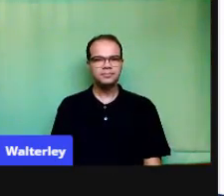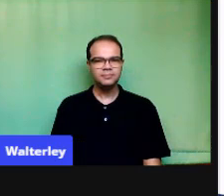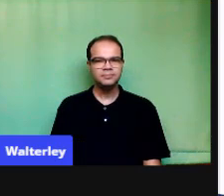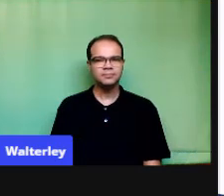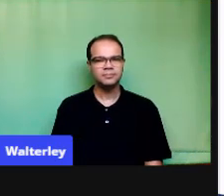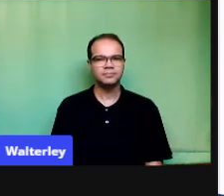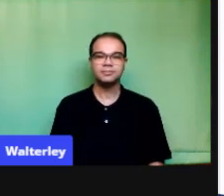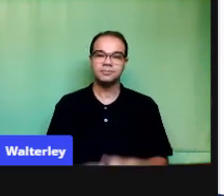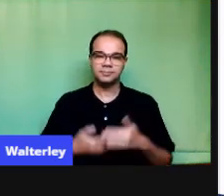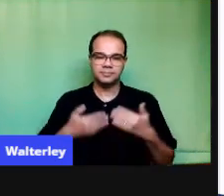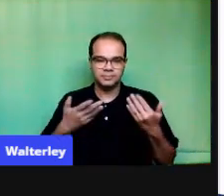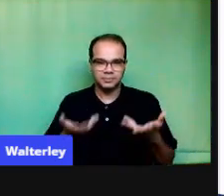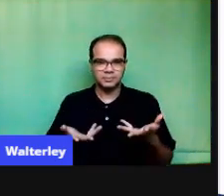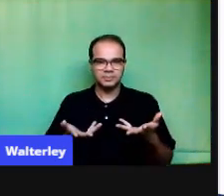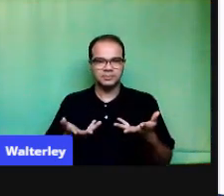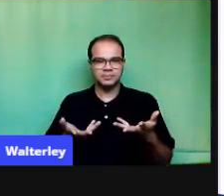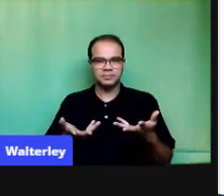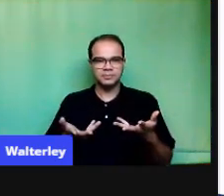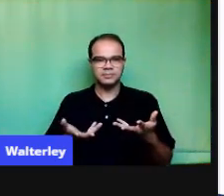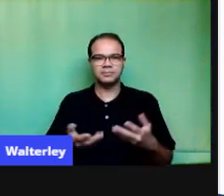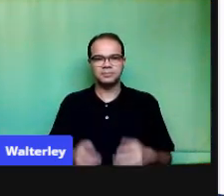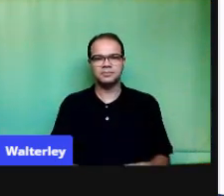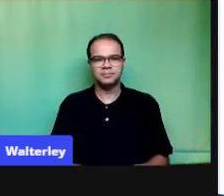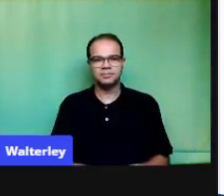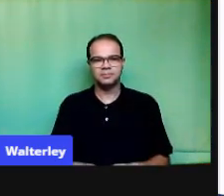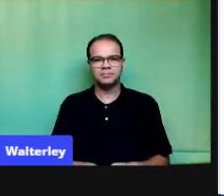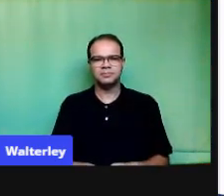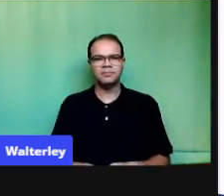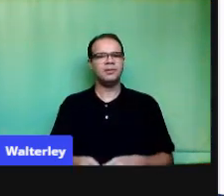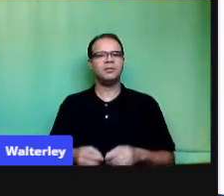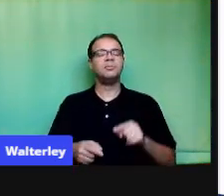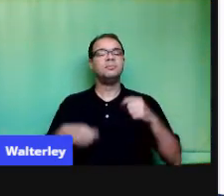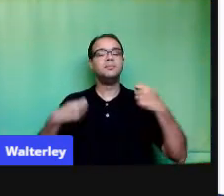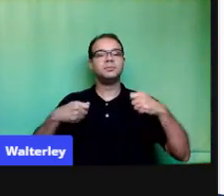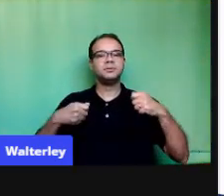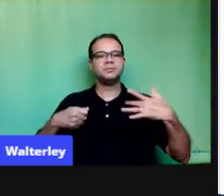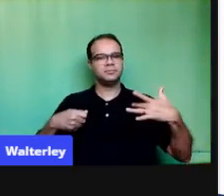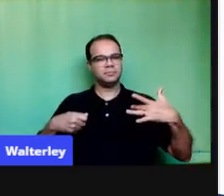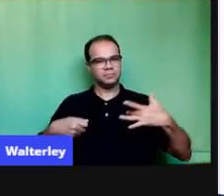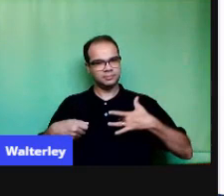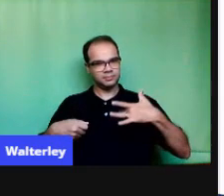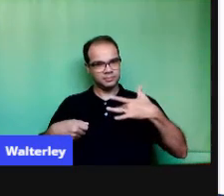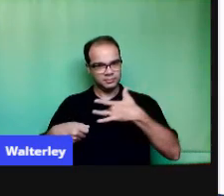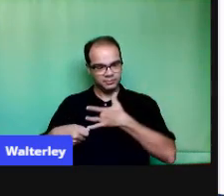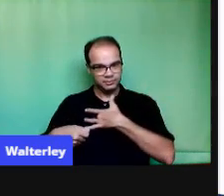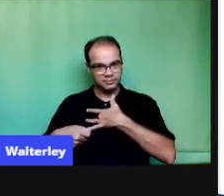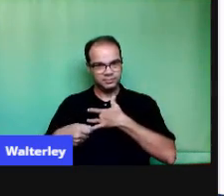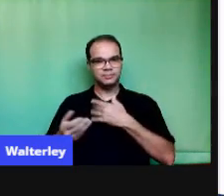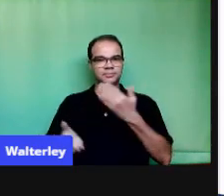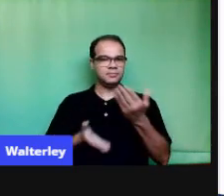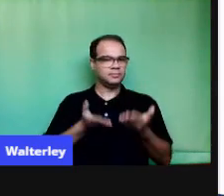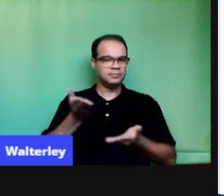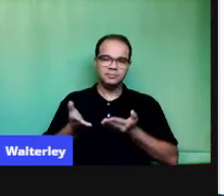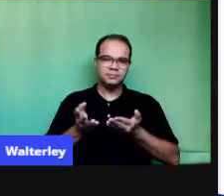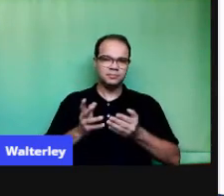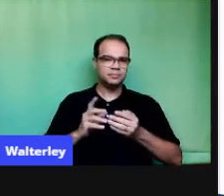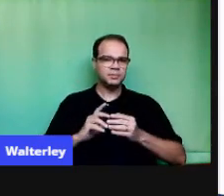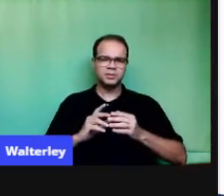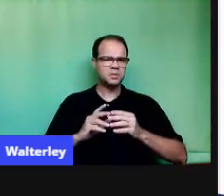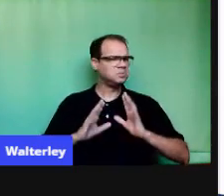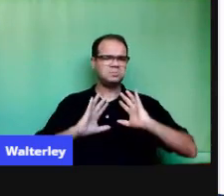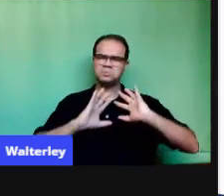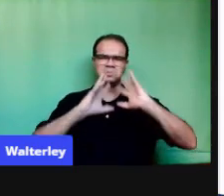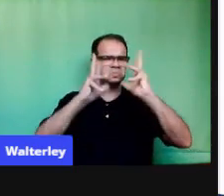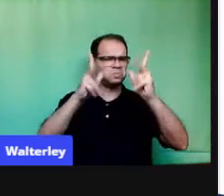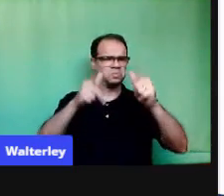bem-estar. Então, a visão hoje é bem-estar único, saúde única, bem-estar único. E o elo entre bem-estar animal